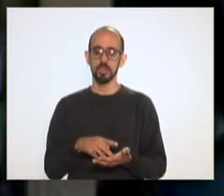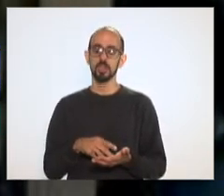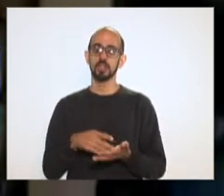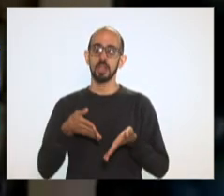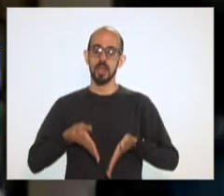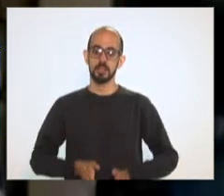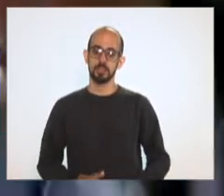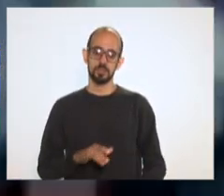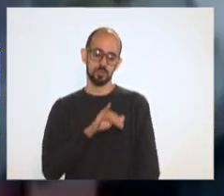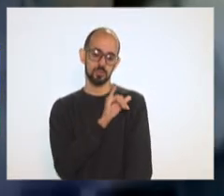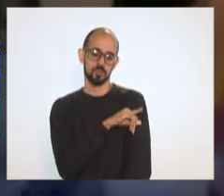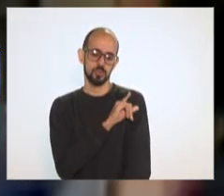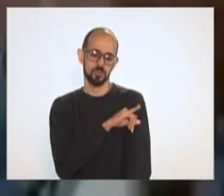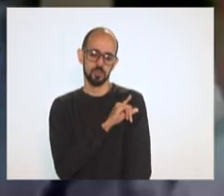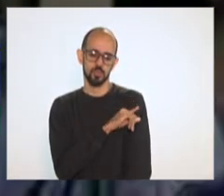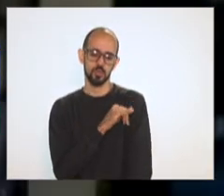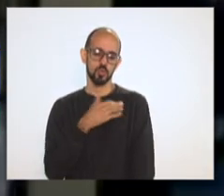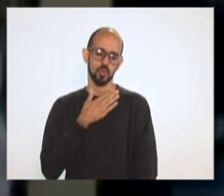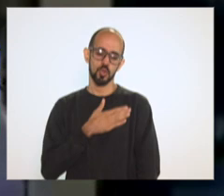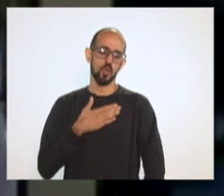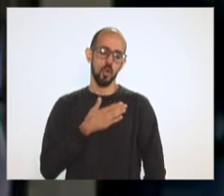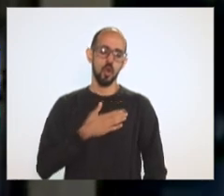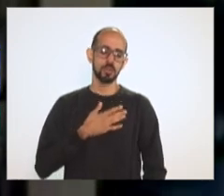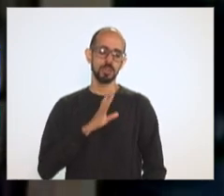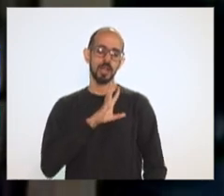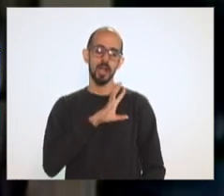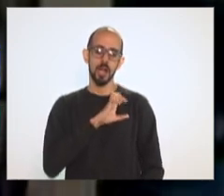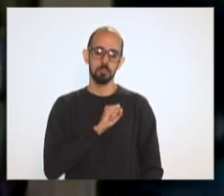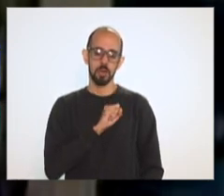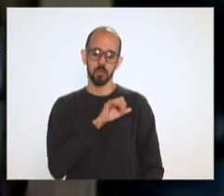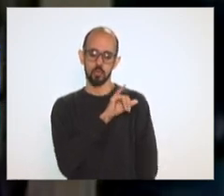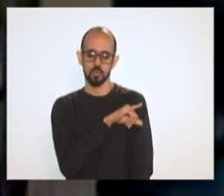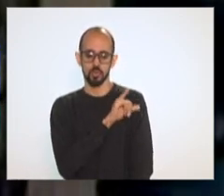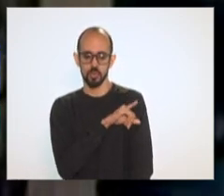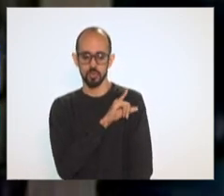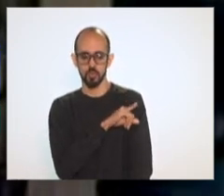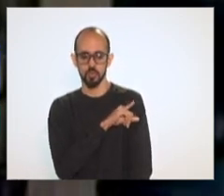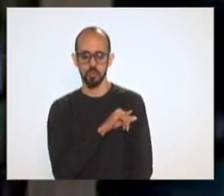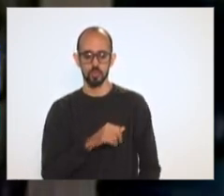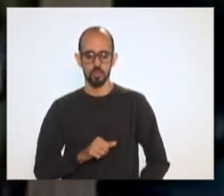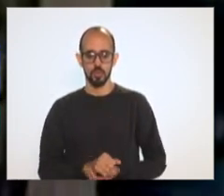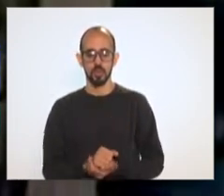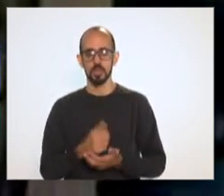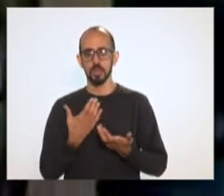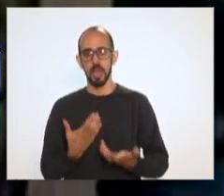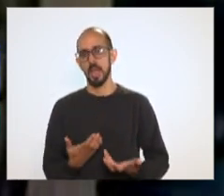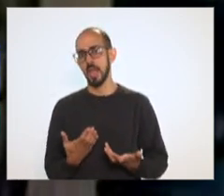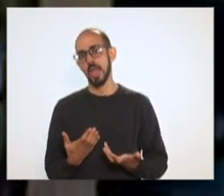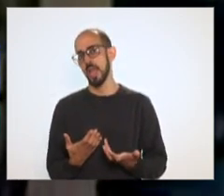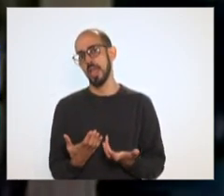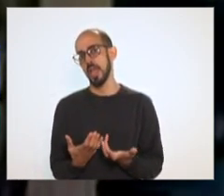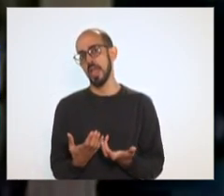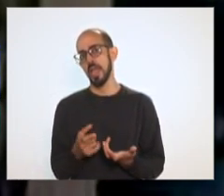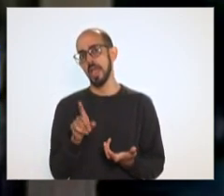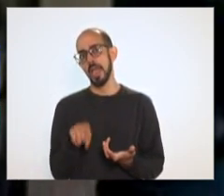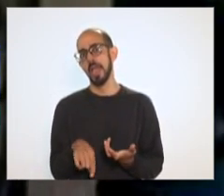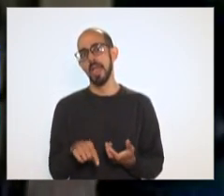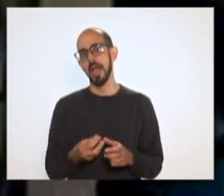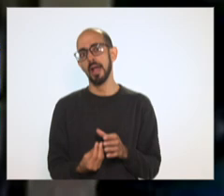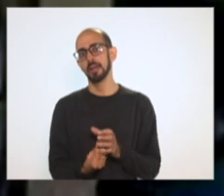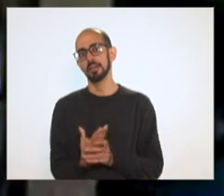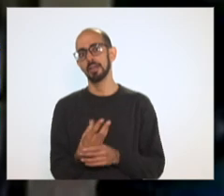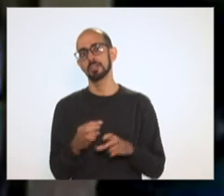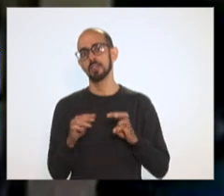quem gosta quem ama o Rio de Janeiro que é a criação do museu